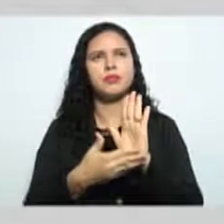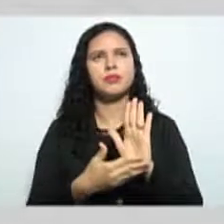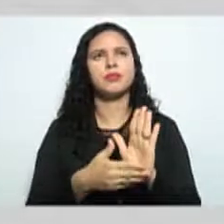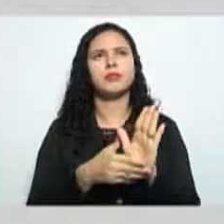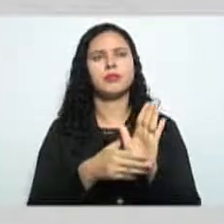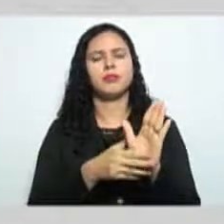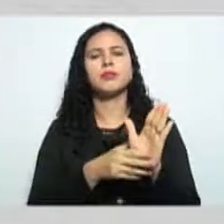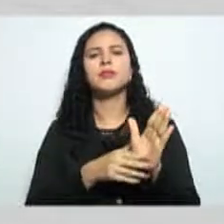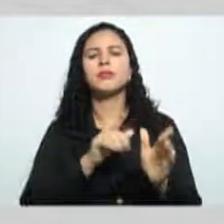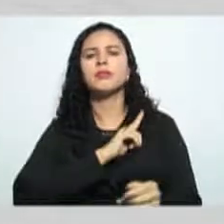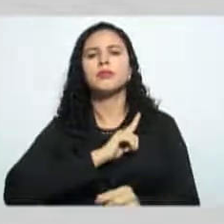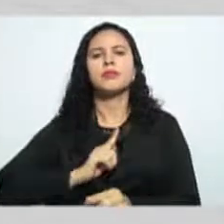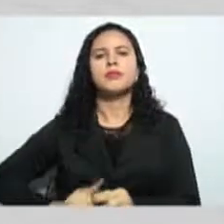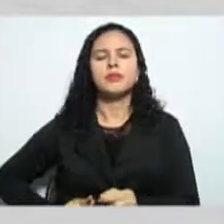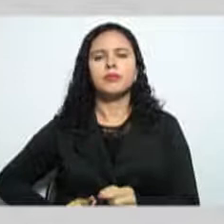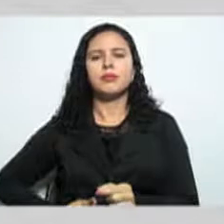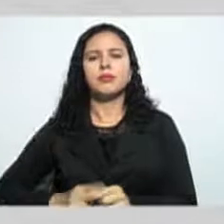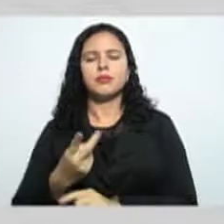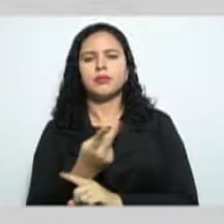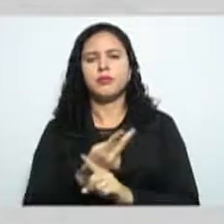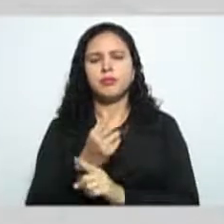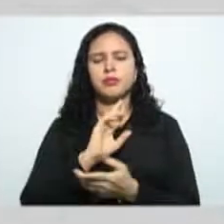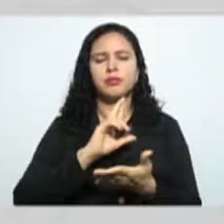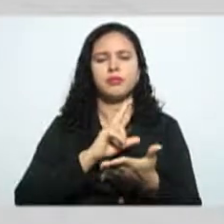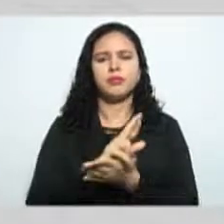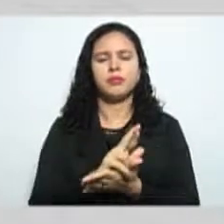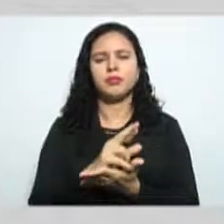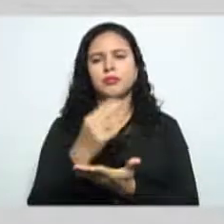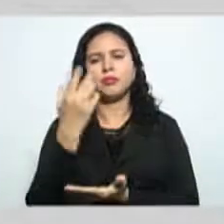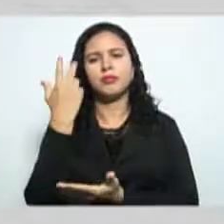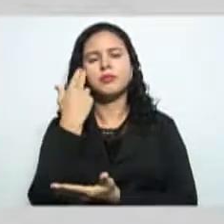buscam alcançar um resultado comum. Gente, quando a gente está